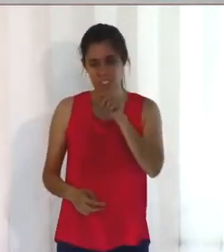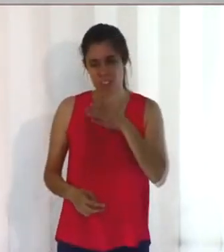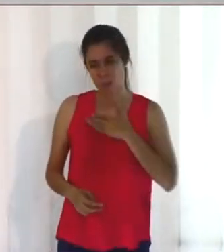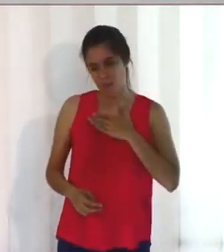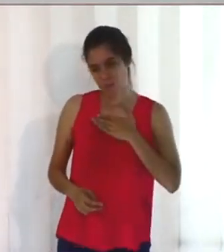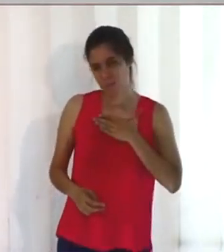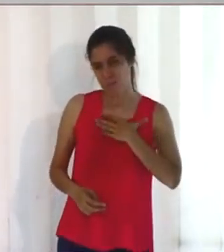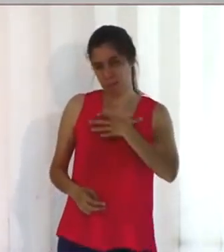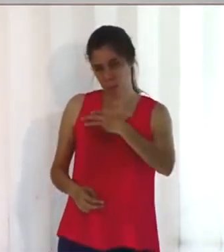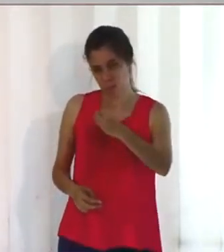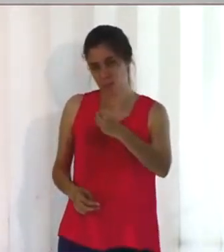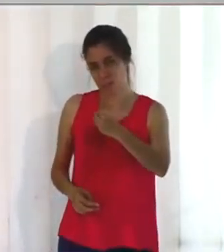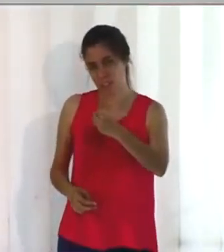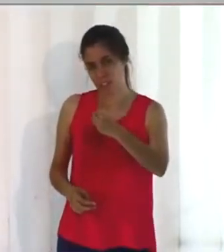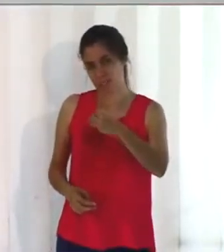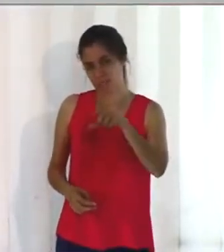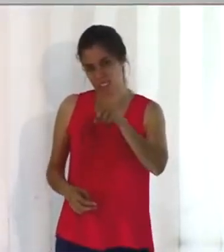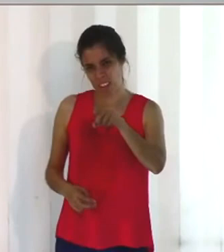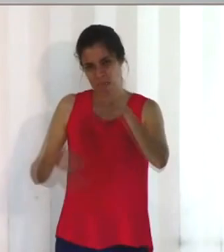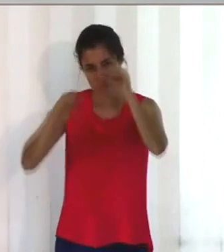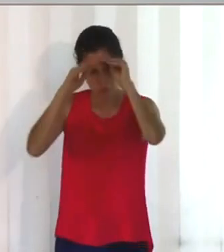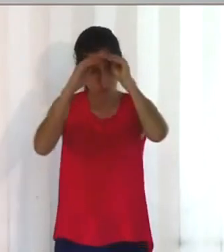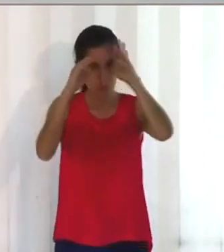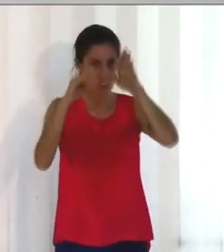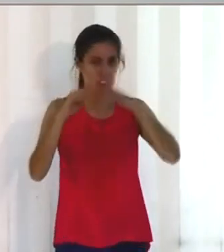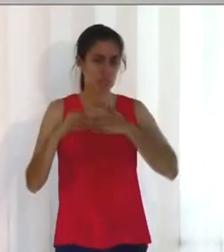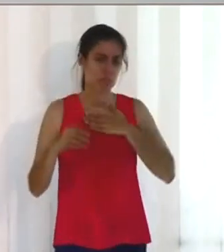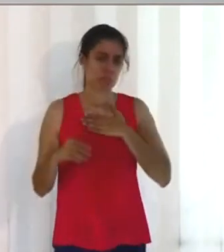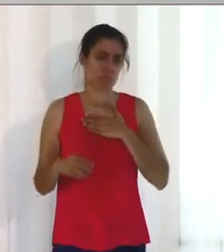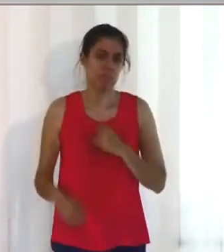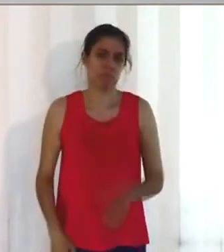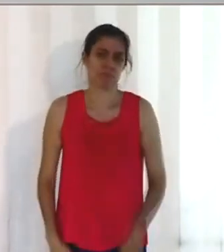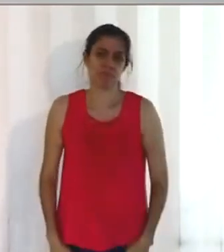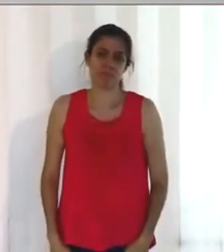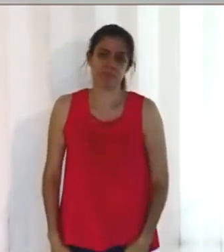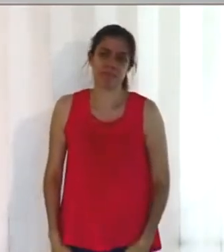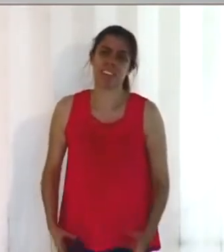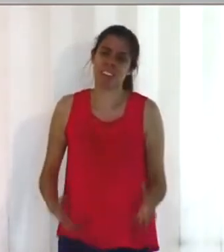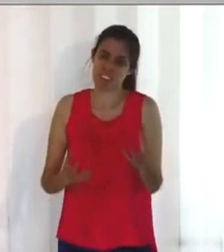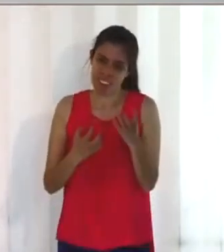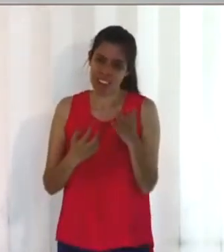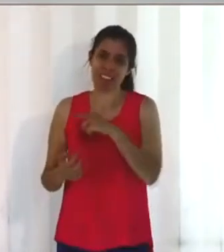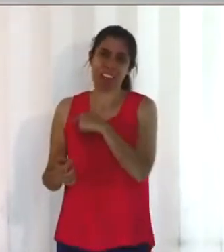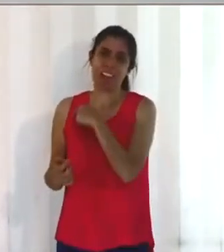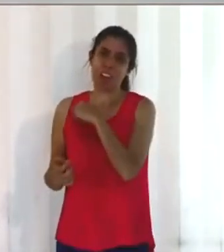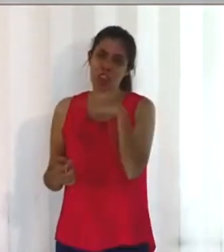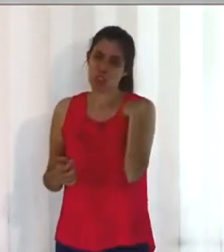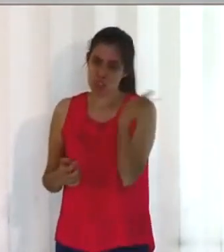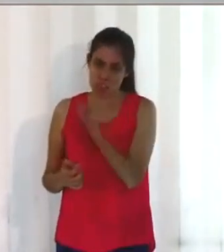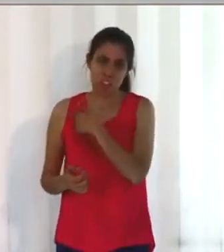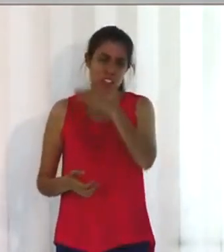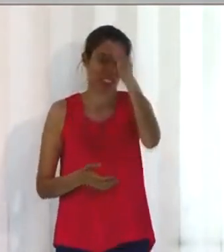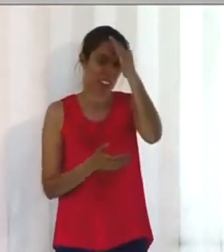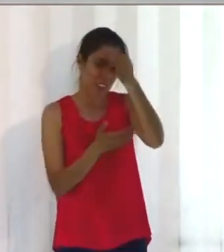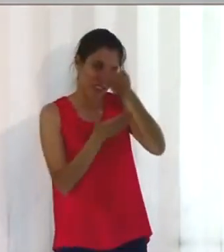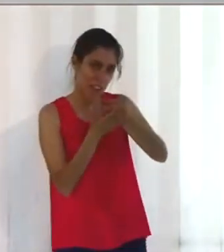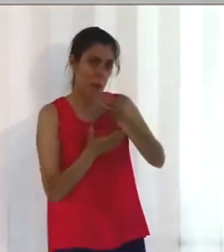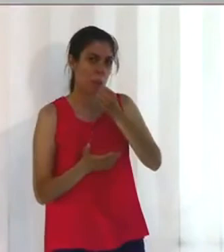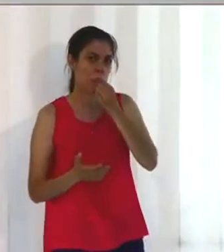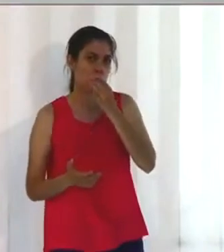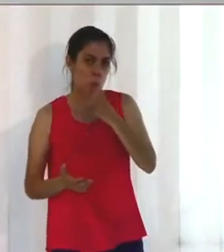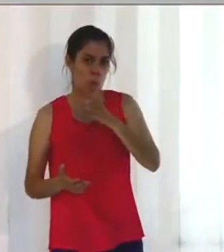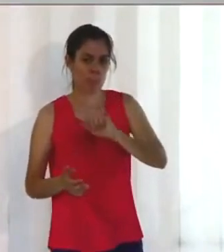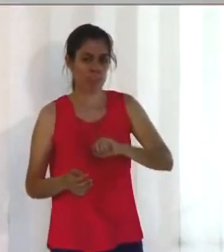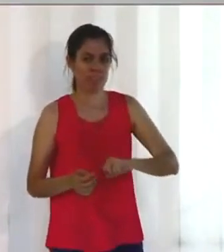eu falei com a palavra e ela entendeu. Que essa seja a nossa fé, a fé que agrada ao Senhor. Agora voltando às